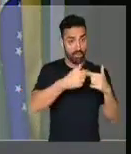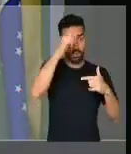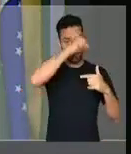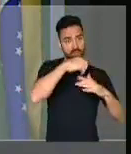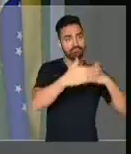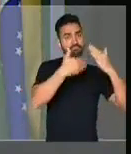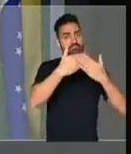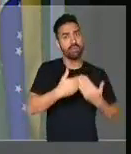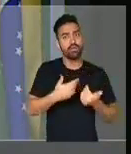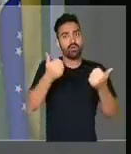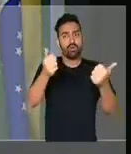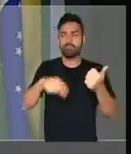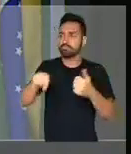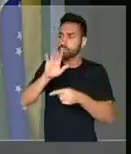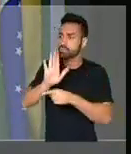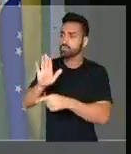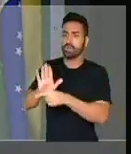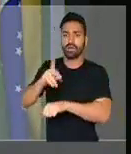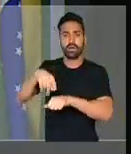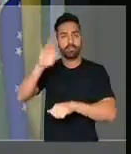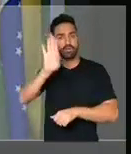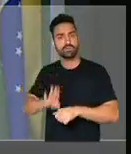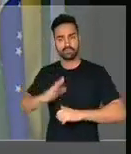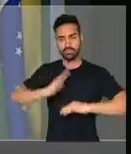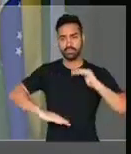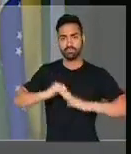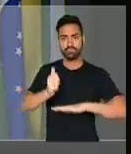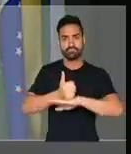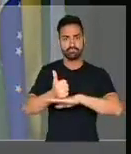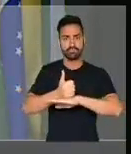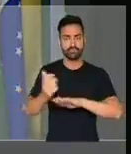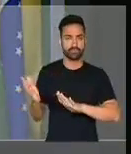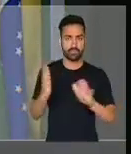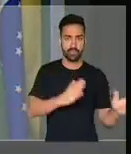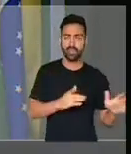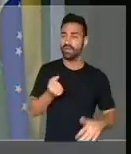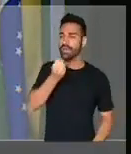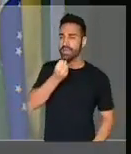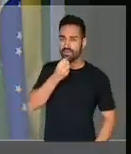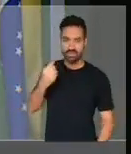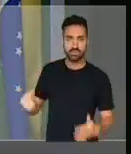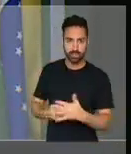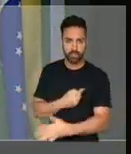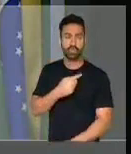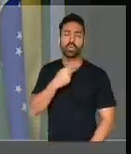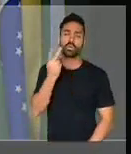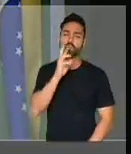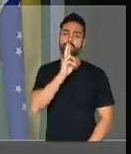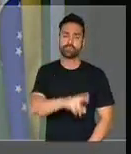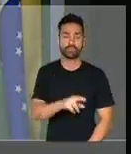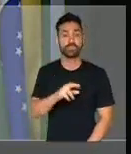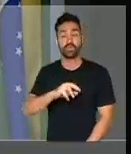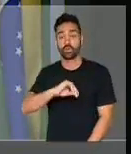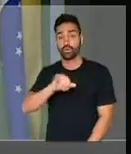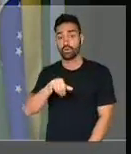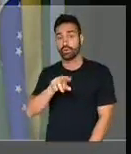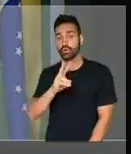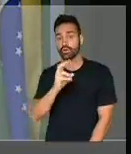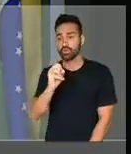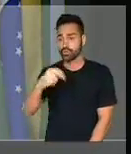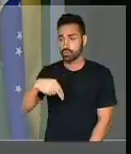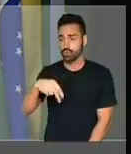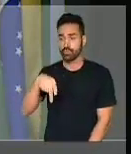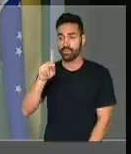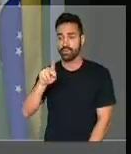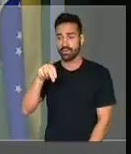aperfeiçoar para o bem do país. Eu disse agora há pouco numa entrevista que uma frase imortalizada por John Kennedy, e que foi